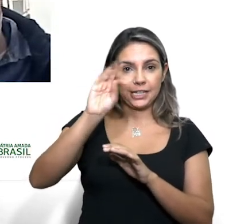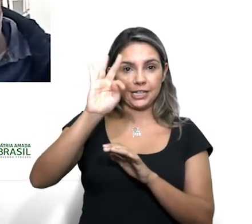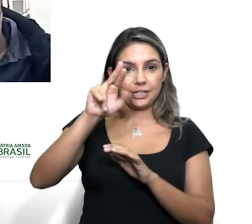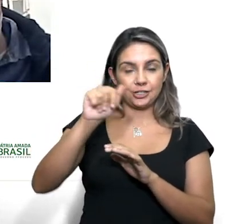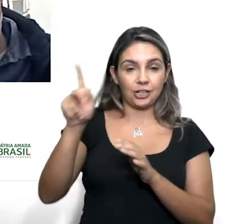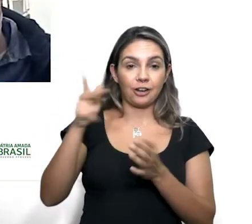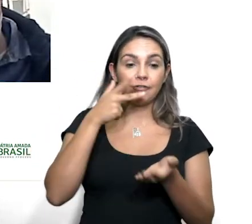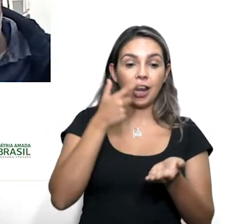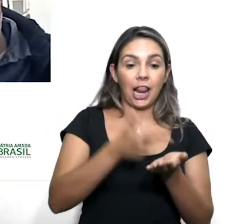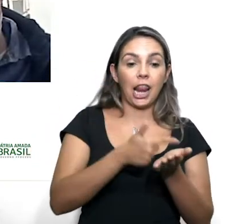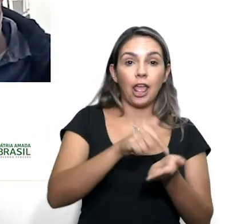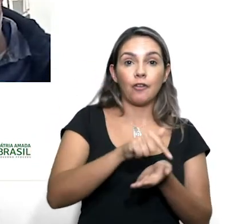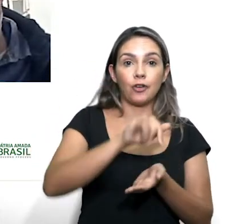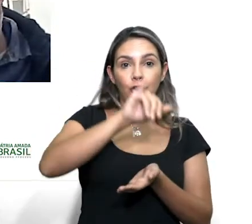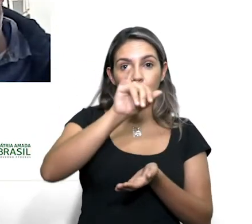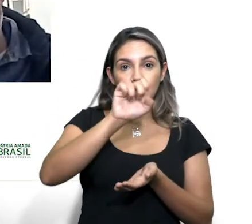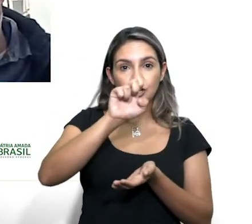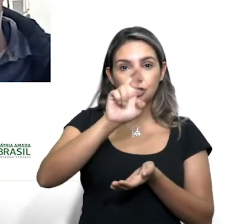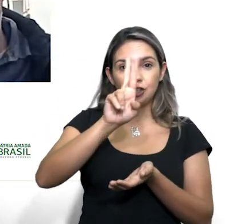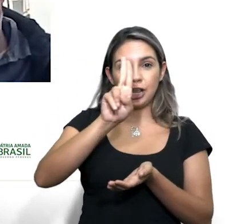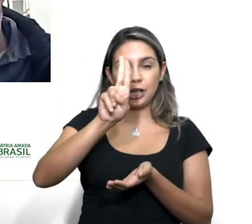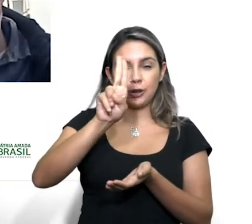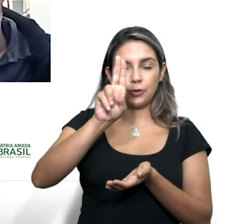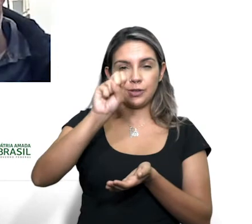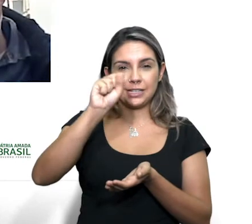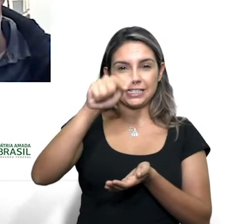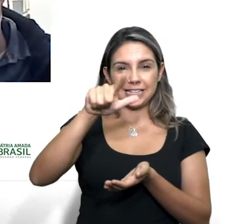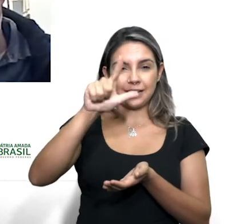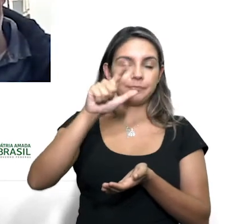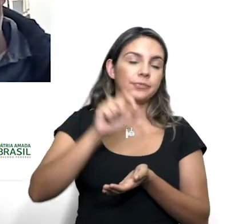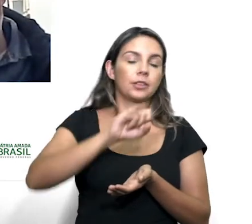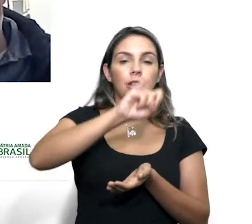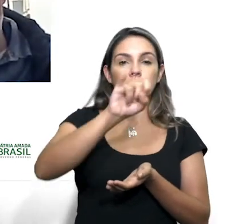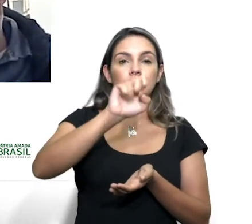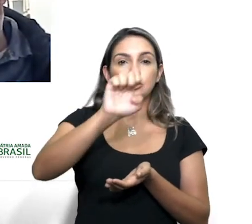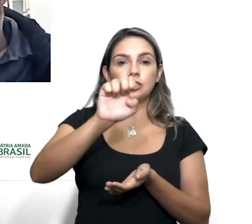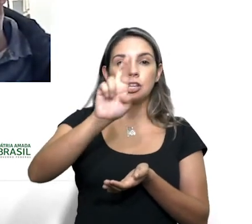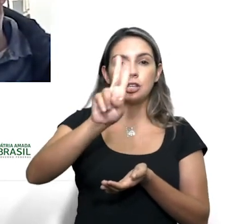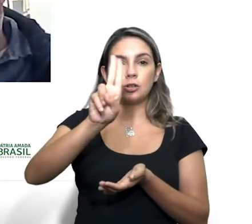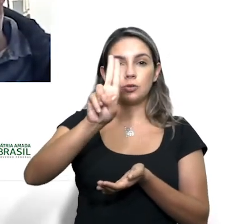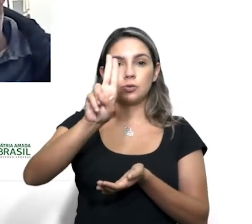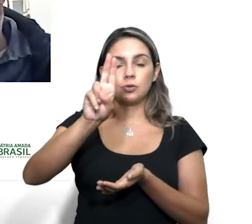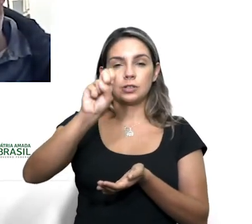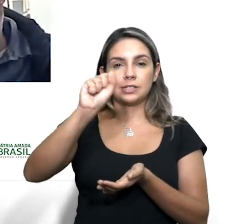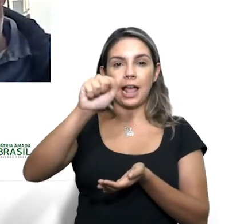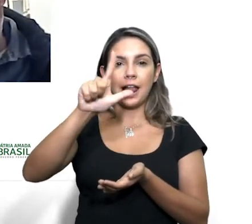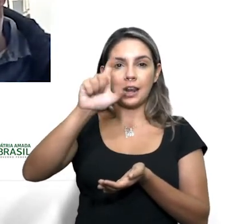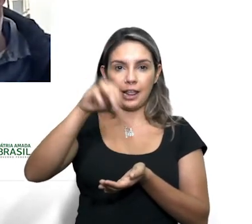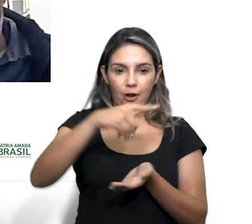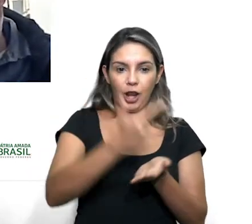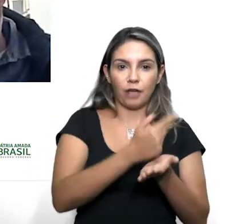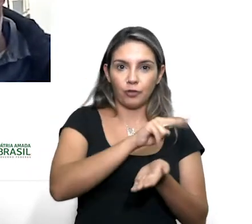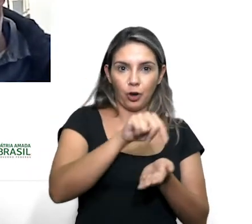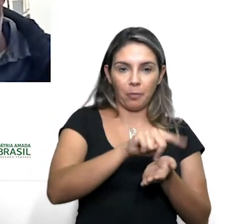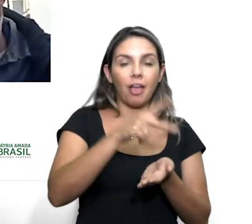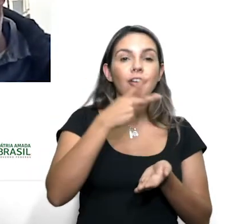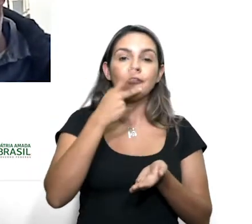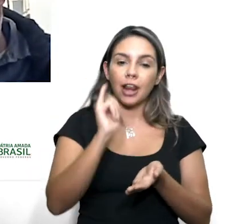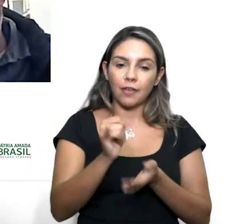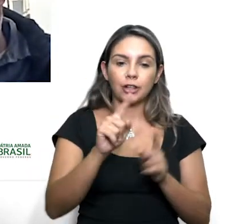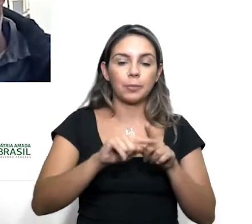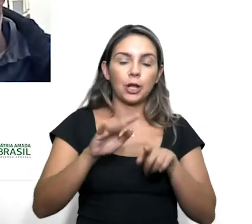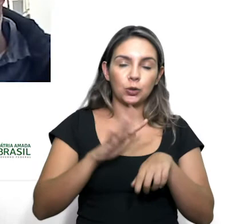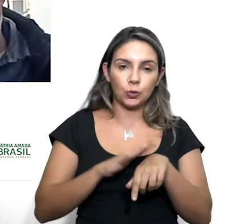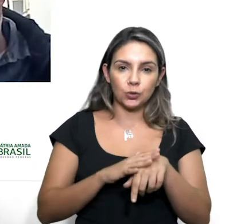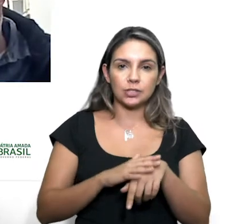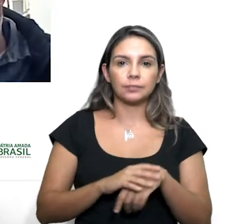sobre a doença também. Sim, um pouco, sim. É de uma... Muita